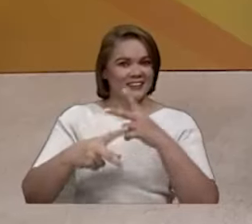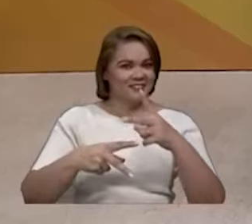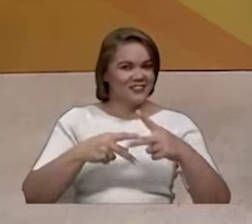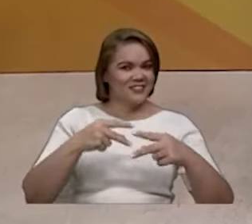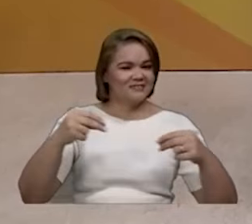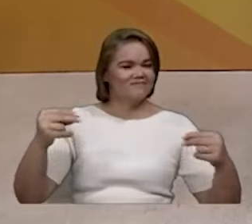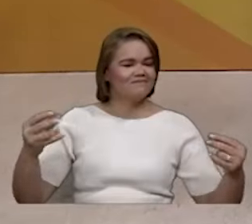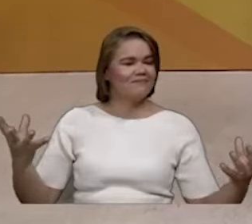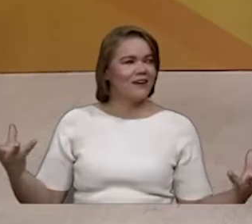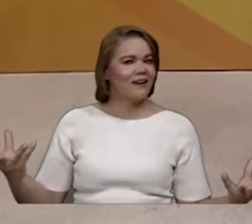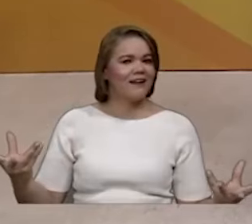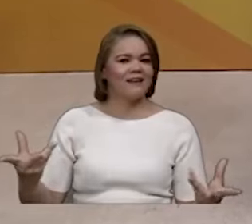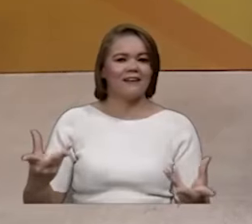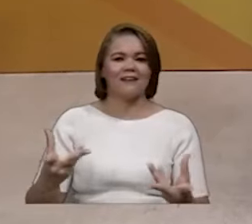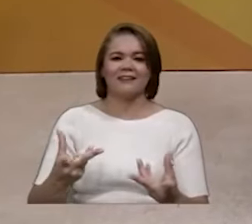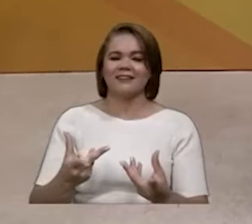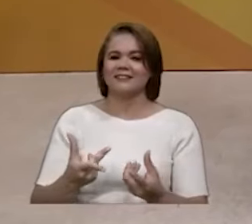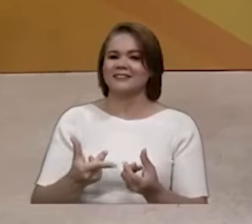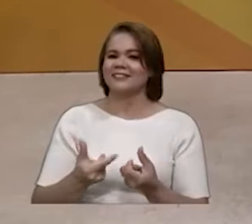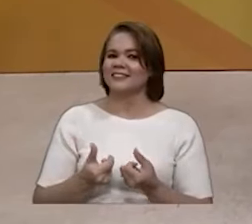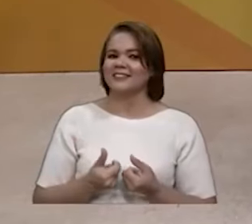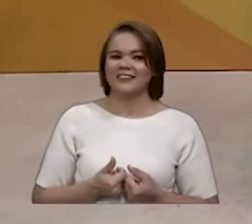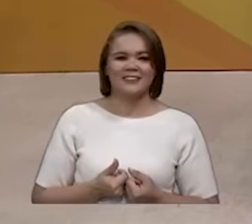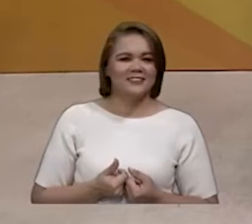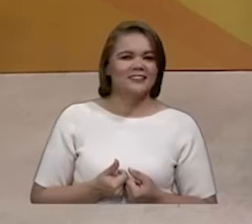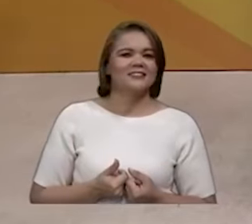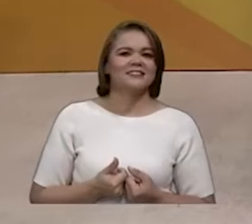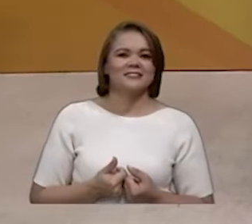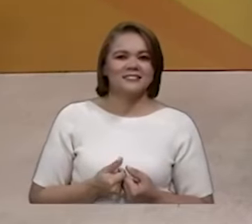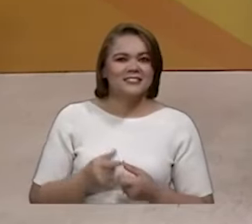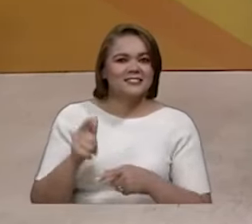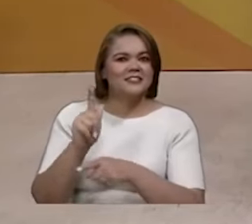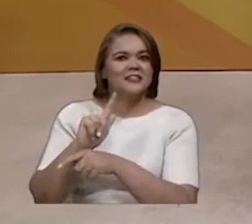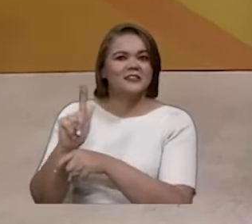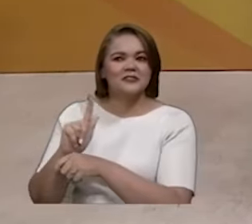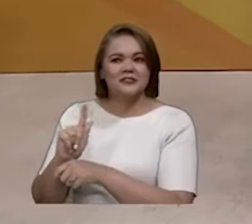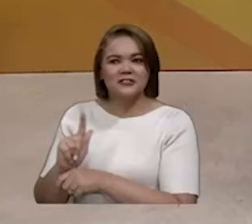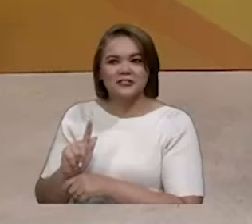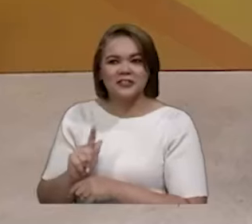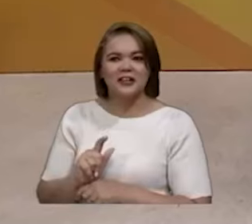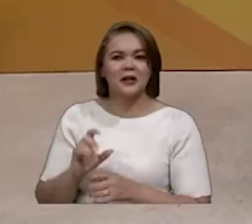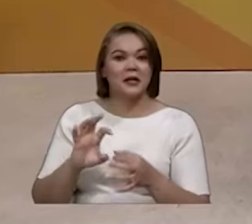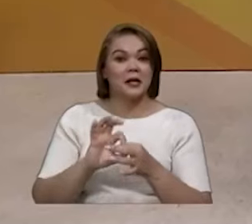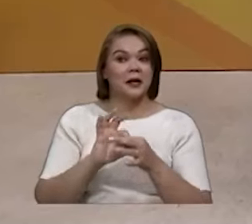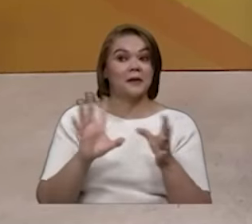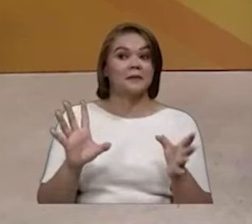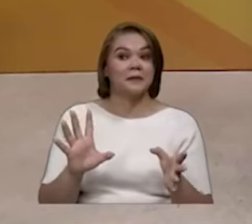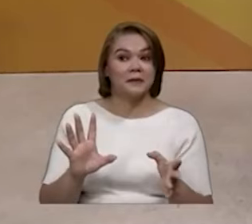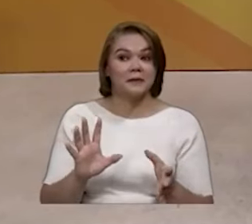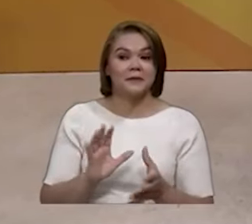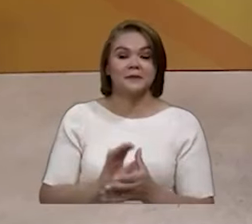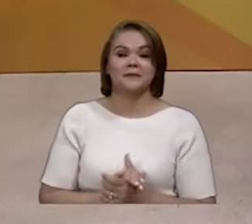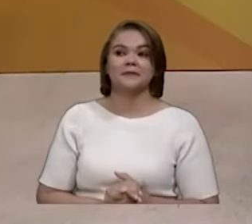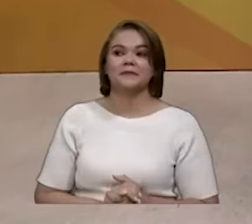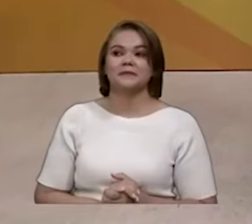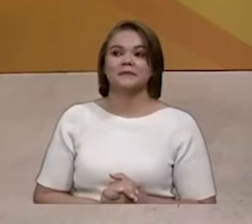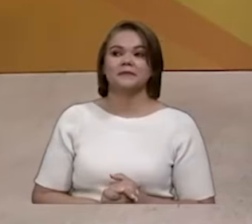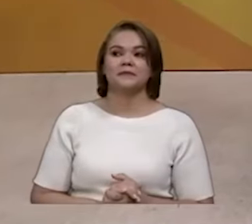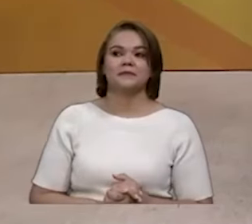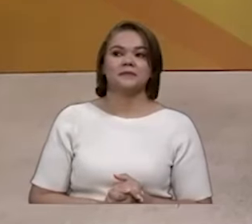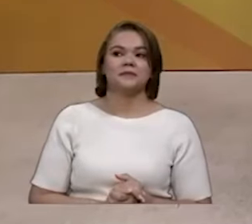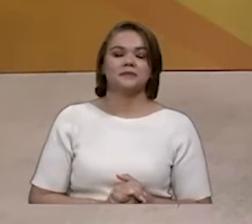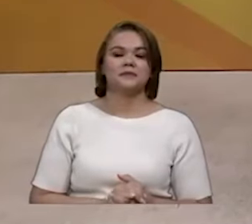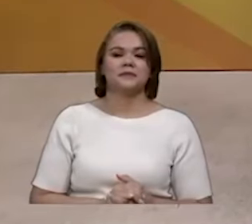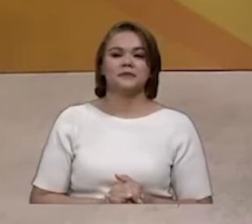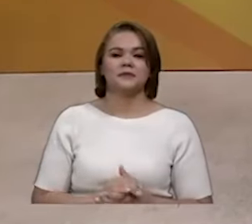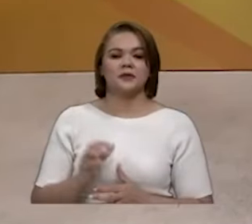premiação maravilhosa foi essa nosso gerente liberou, hein? Então vamos colocar uma coisinha assim